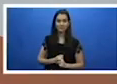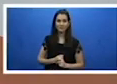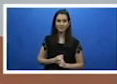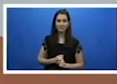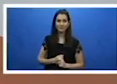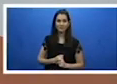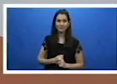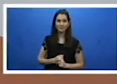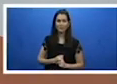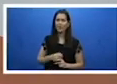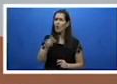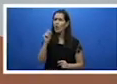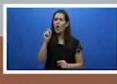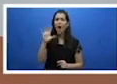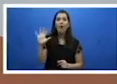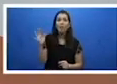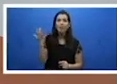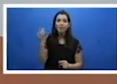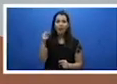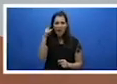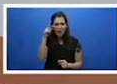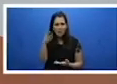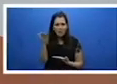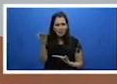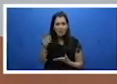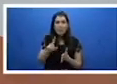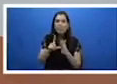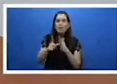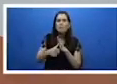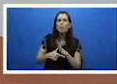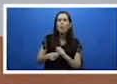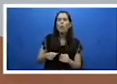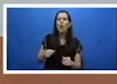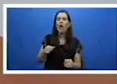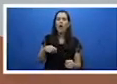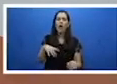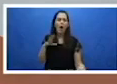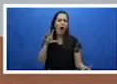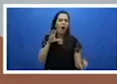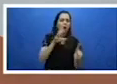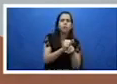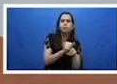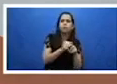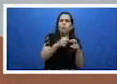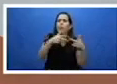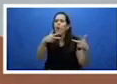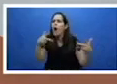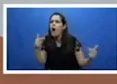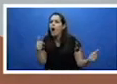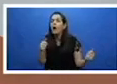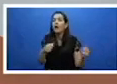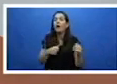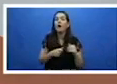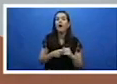O que aconteceu? Vocês se lembram? Depois que eles pegaram as presas. Lembra que eles fizeram uma